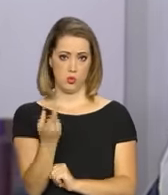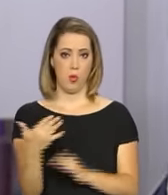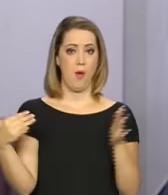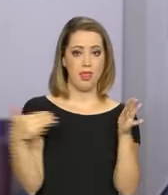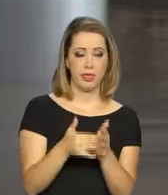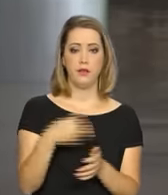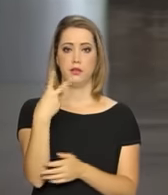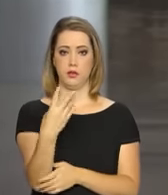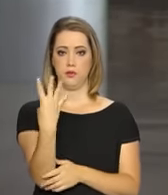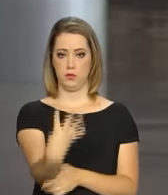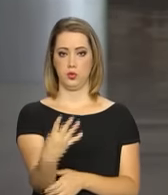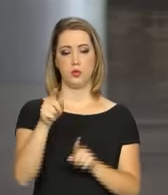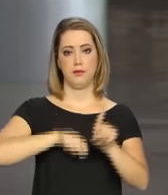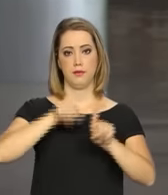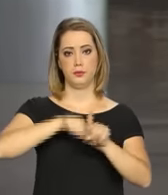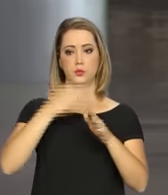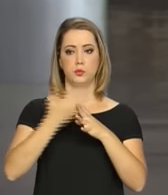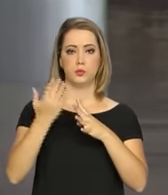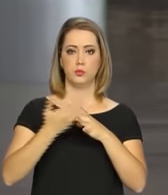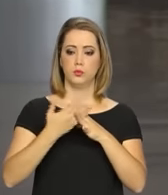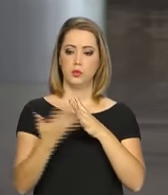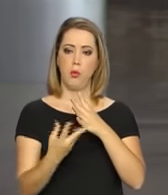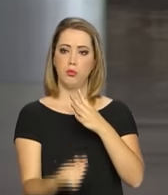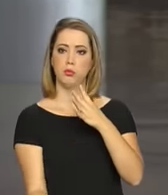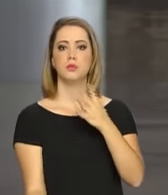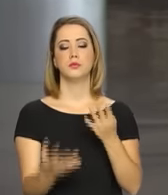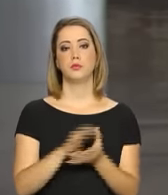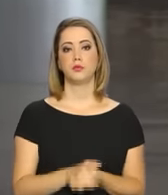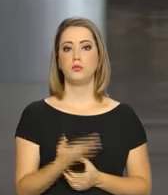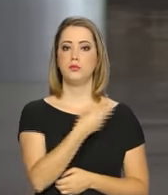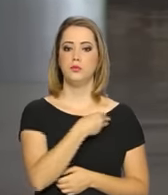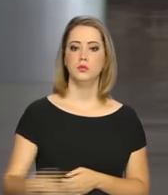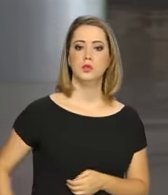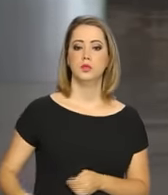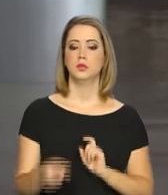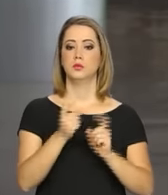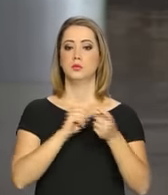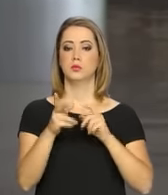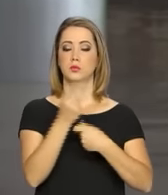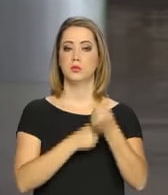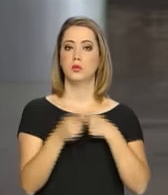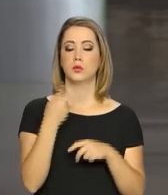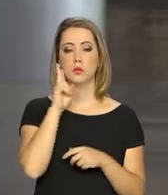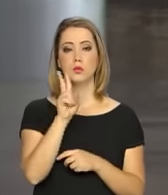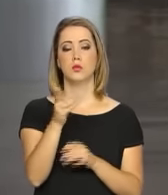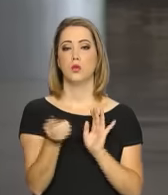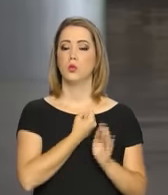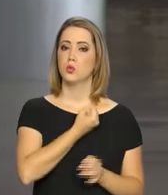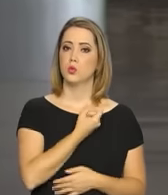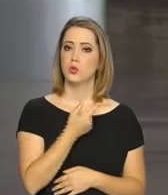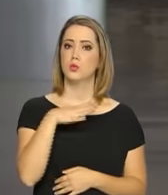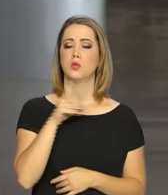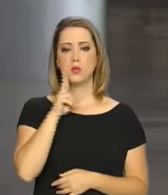24 meses o ministro da Fazenda destacou os números da economia divulgados recentemente que confirmam a tendência de queda